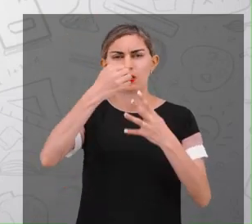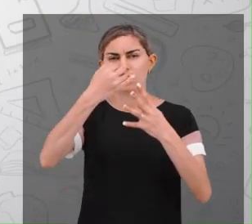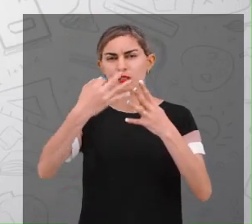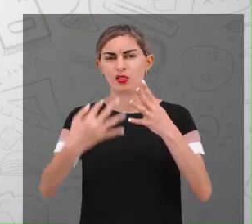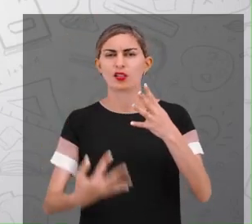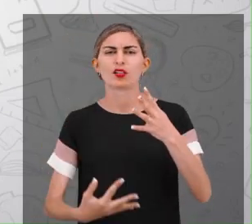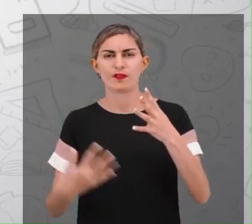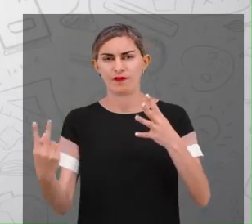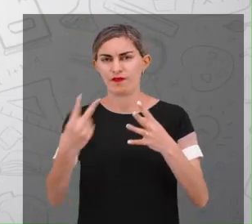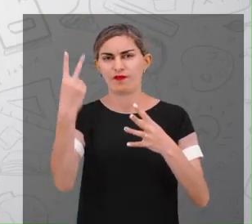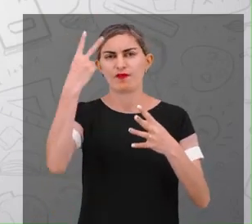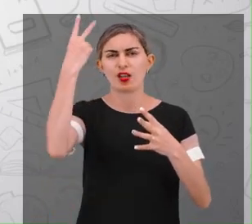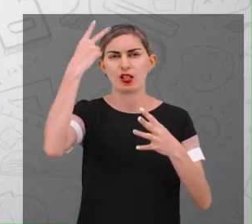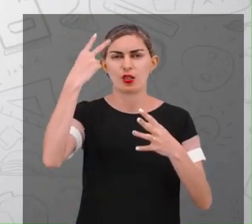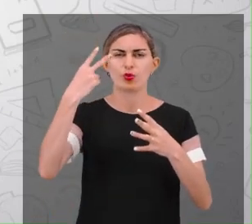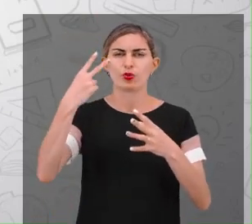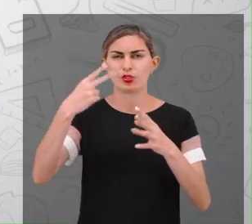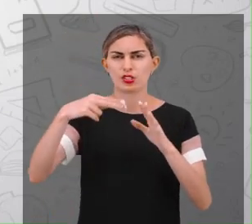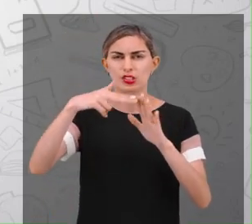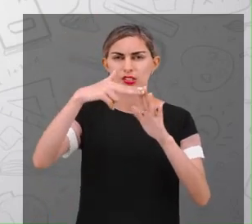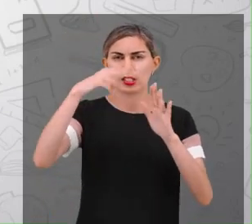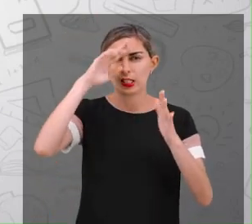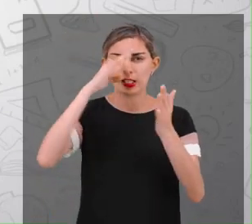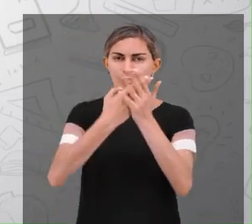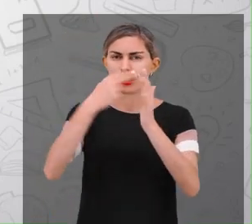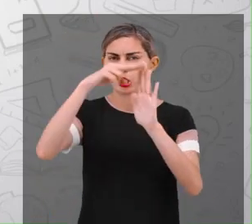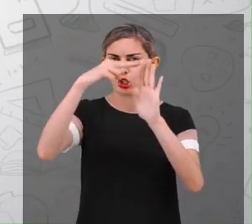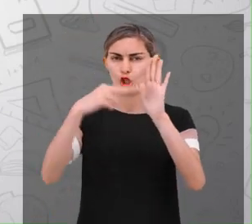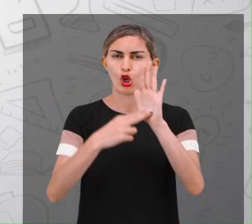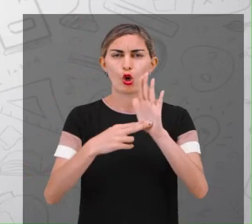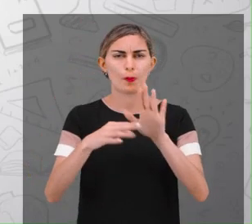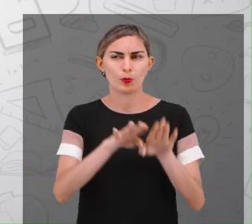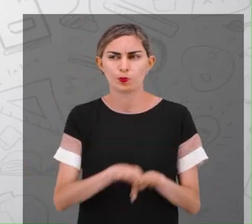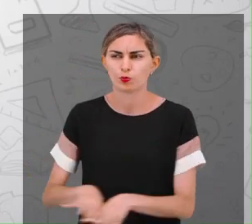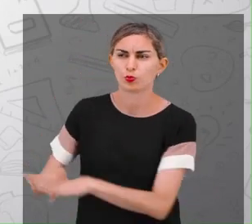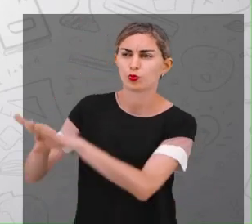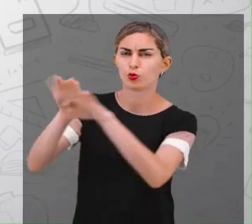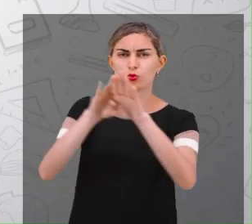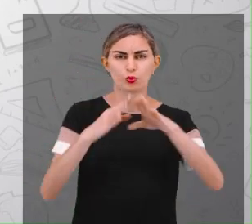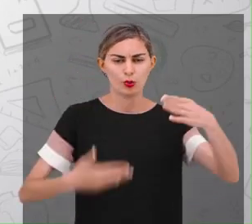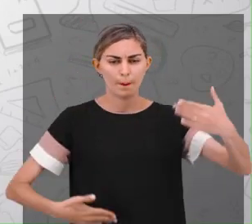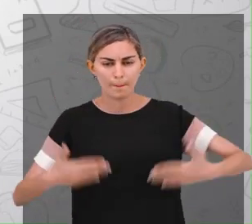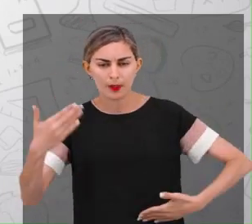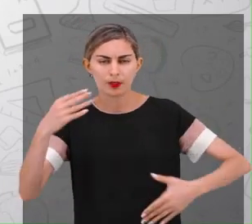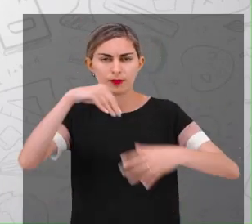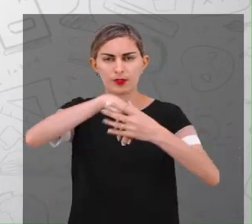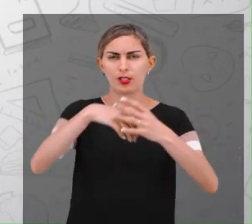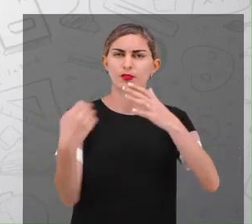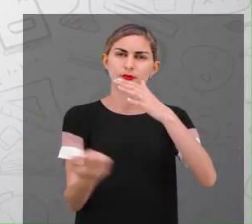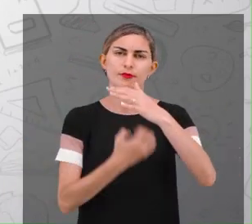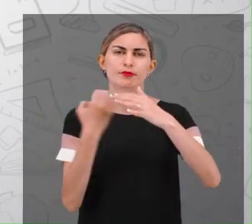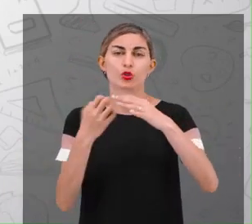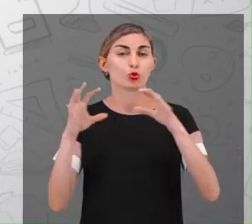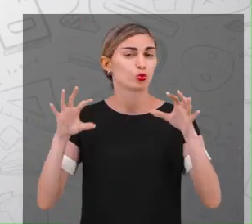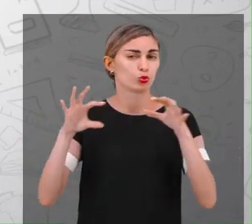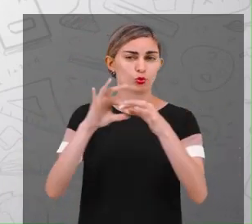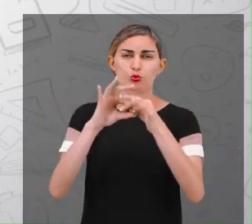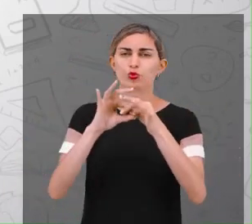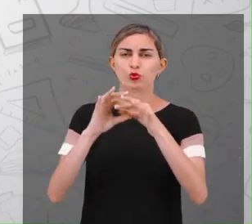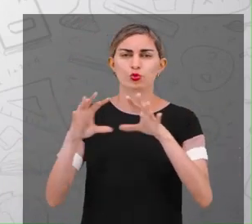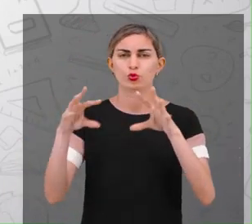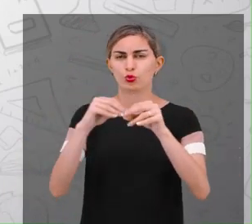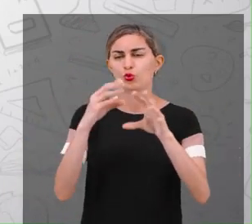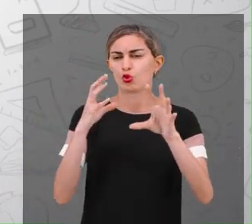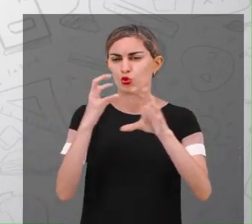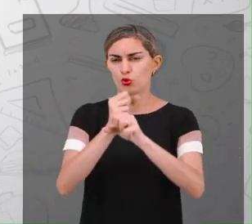definida como os valores, crenças e normas compartilhados por todos os funcionários desta organização. Ela representa a soma